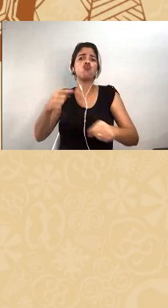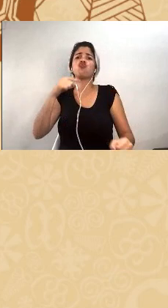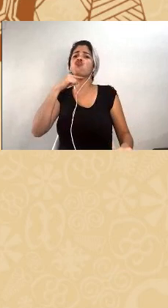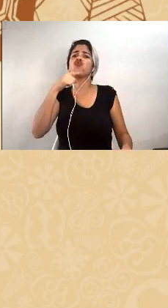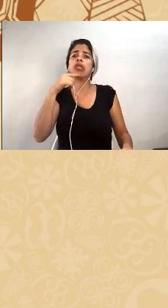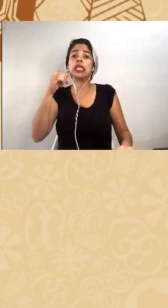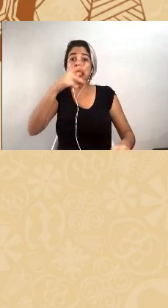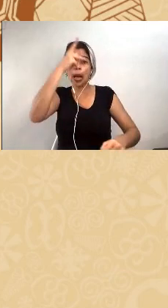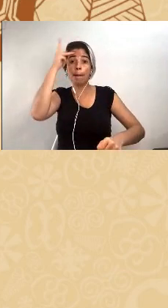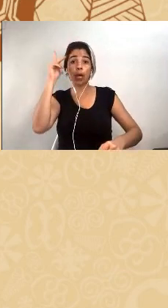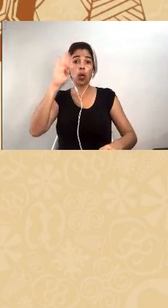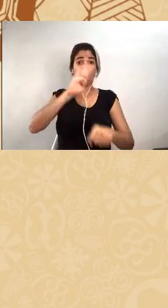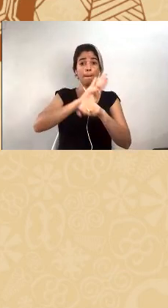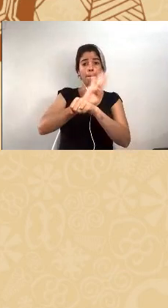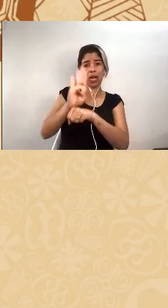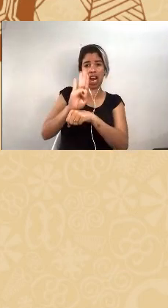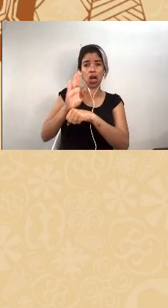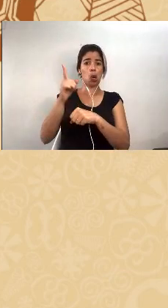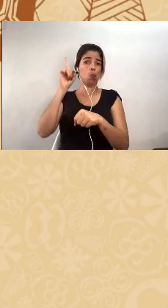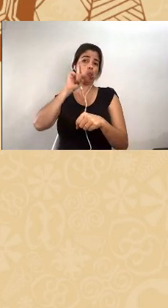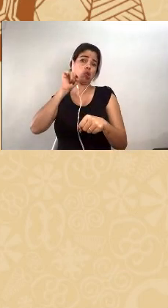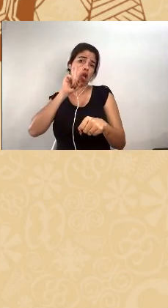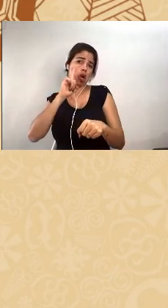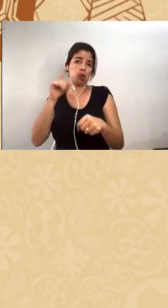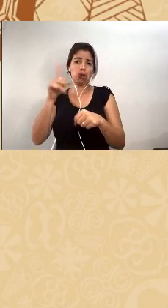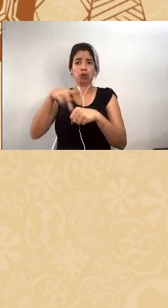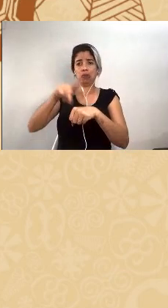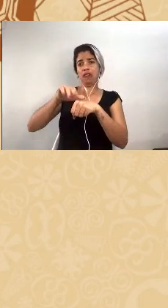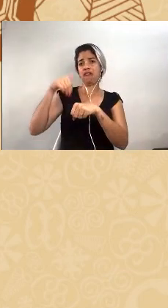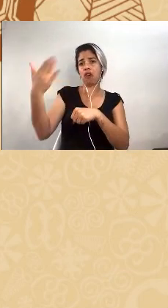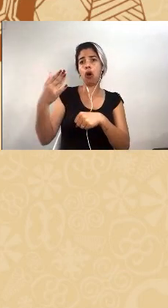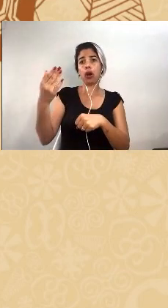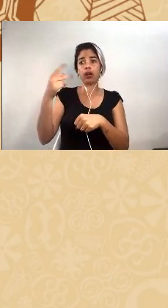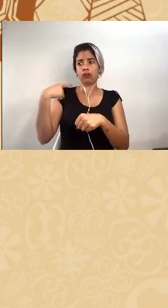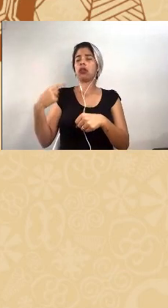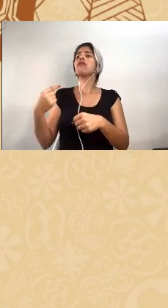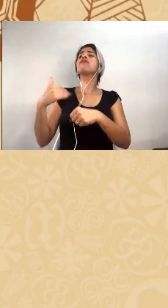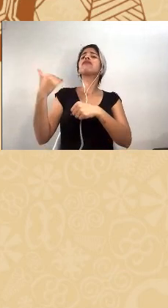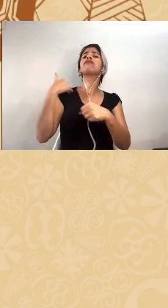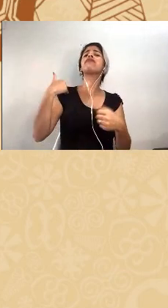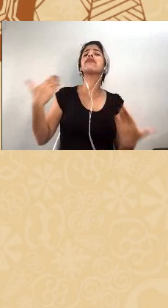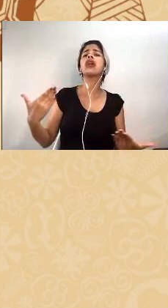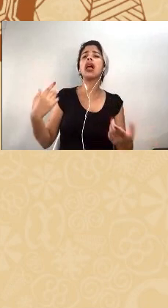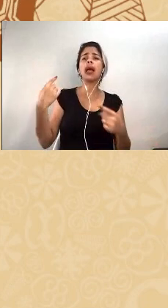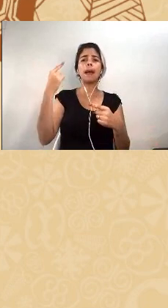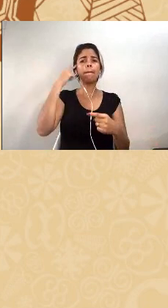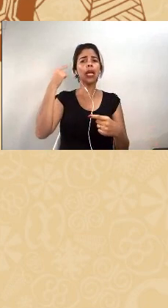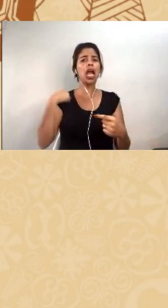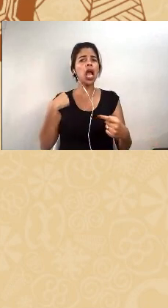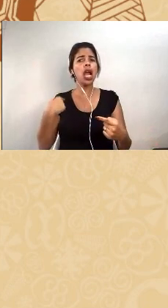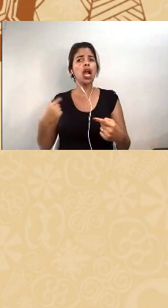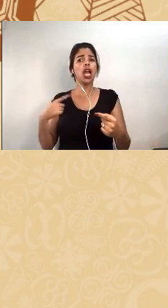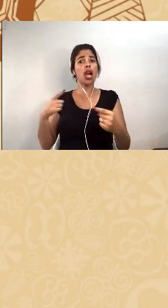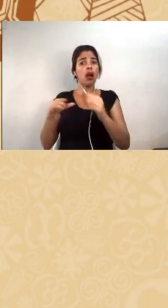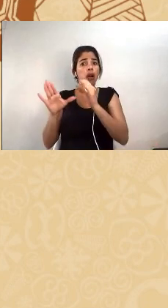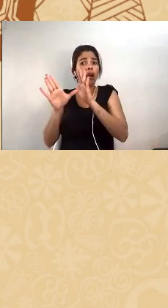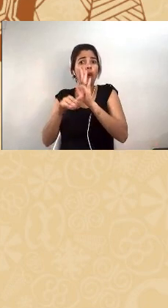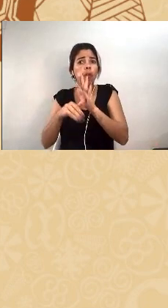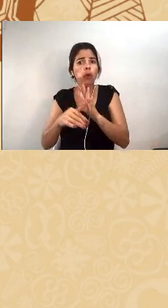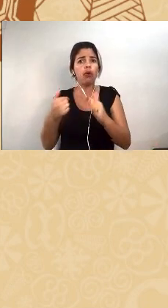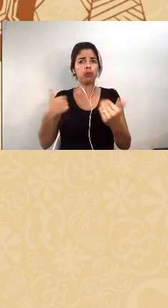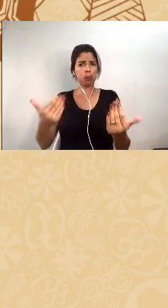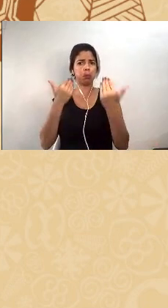branco com cara de gringo, esses homens iam vir aqui me abordar, achando que eu sou bandido, achando que eu sou suspeito. Agora, vocês estão aqui para